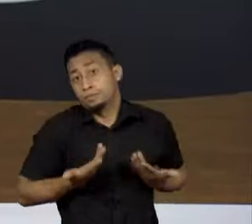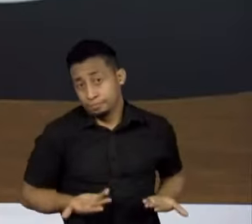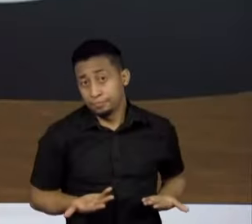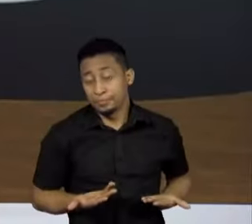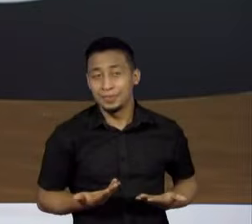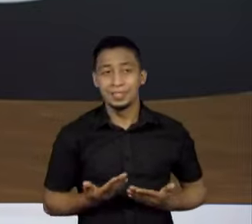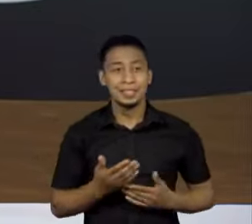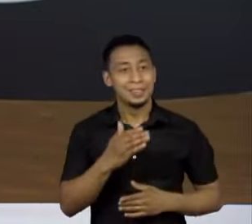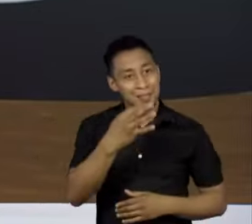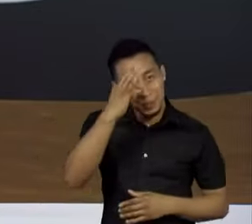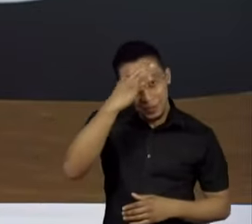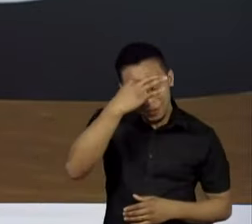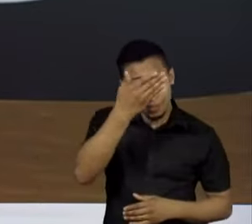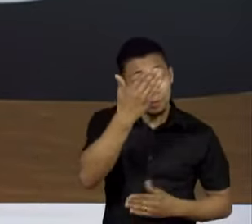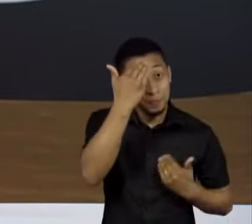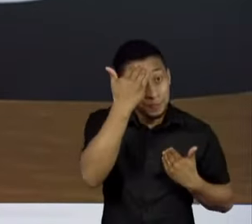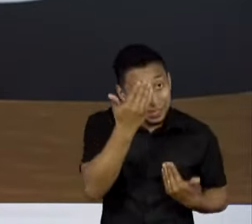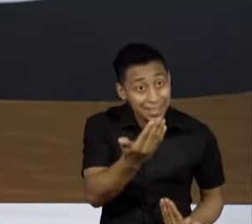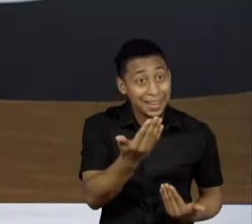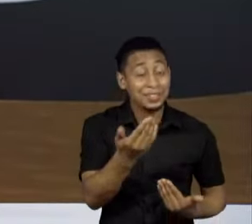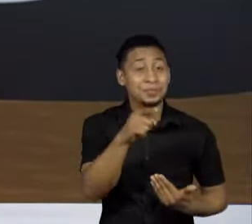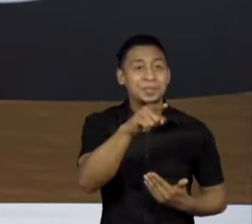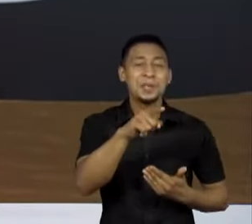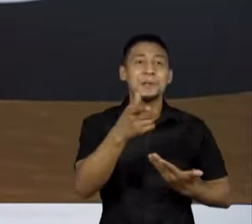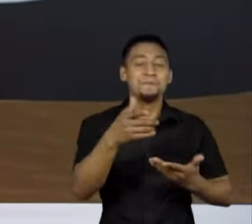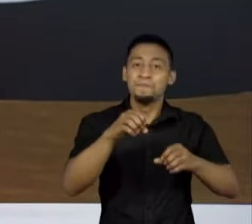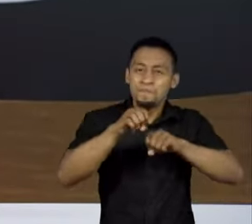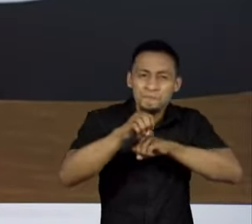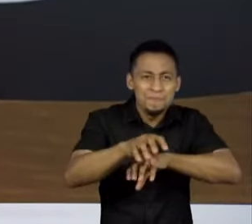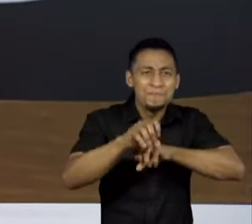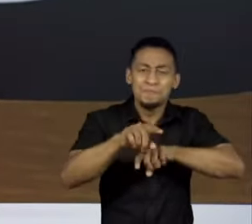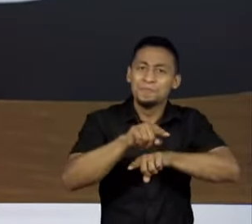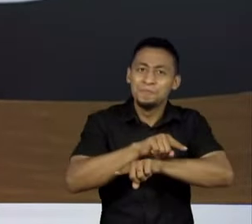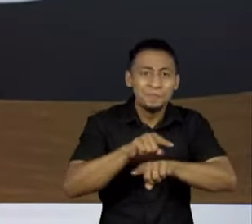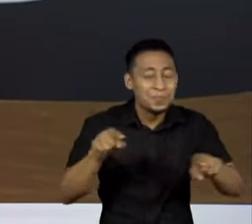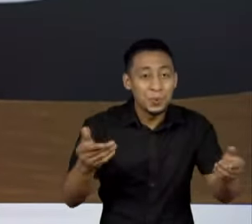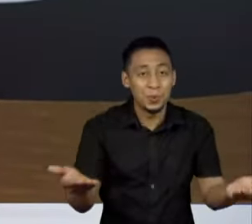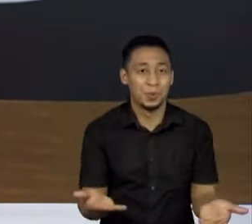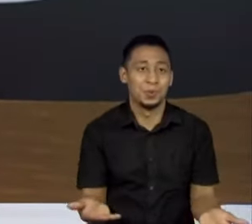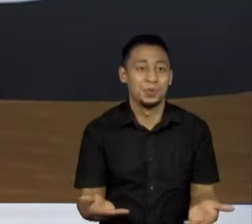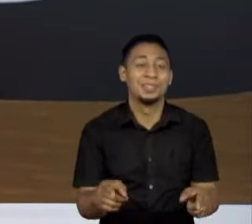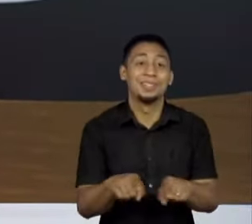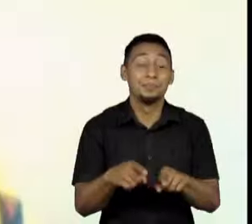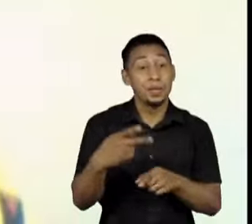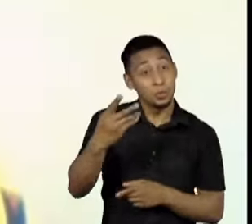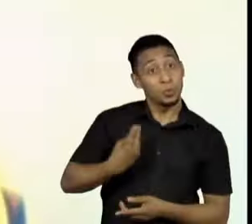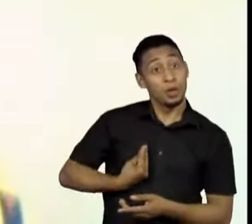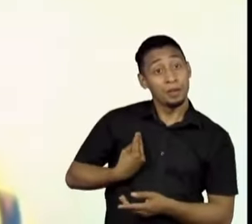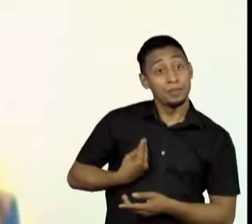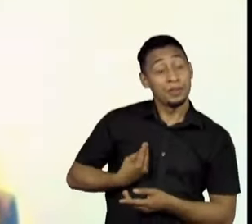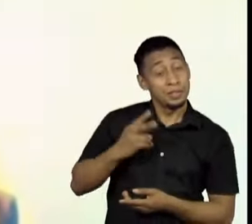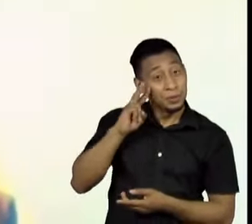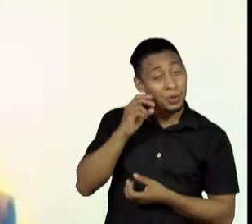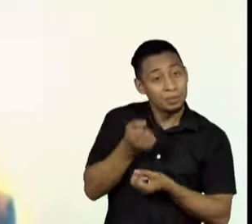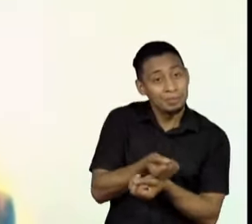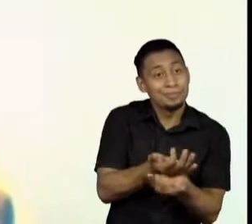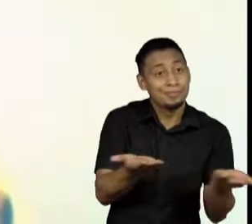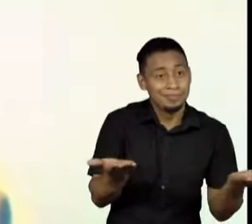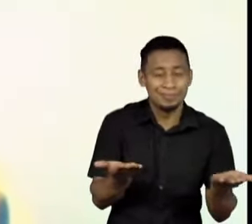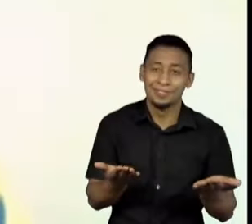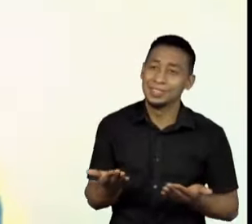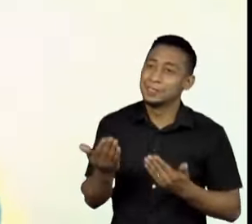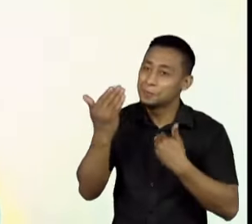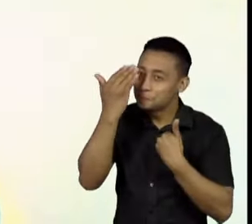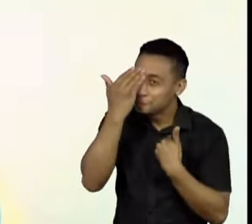Conceição, muito obrigada. Obrigada por essa aula que você nos deu hoje e por dividir a sua história com a gente. Eu que agradeço